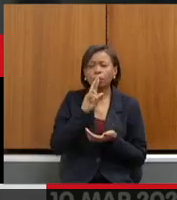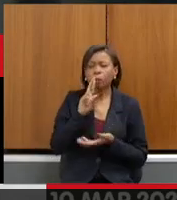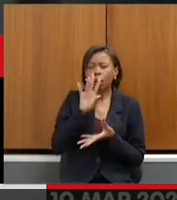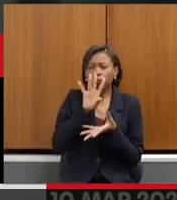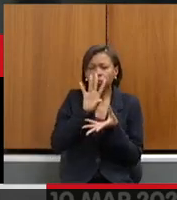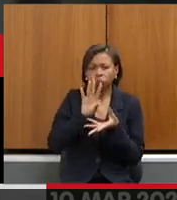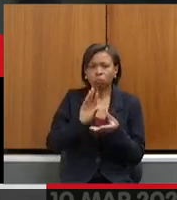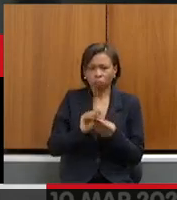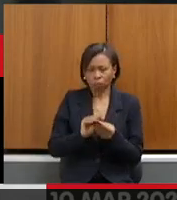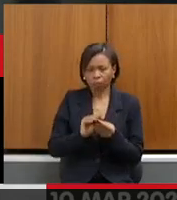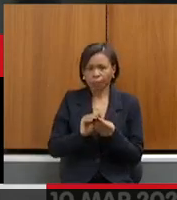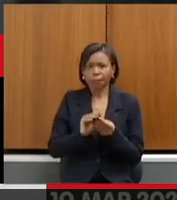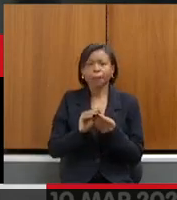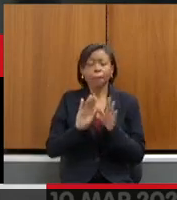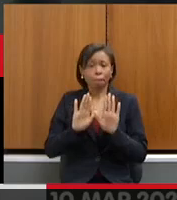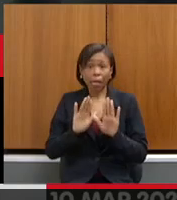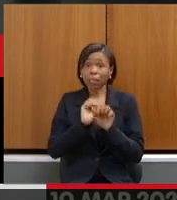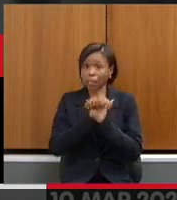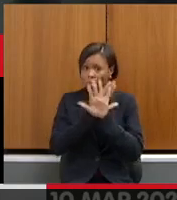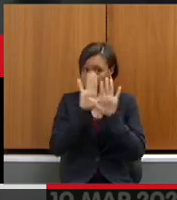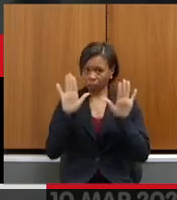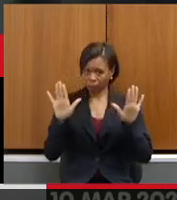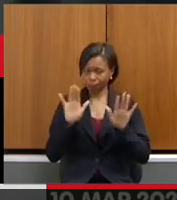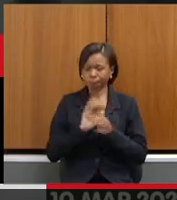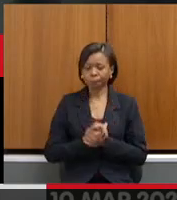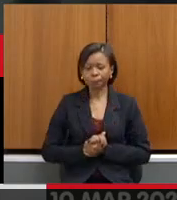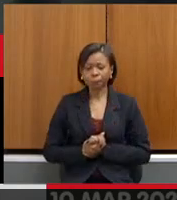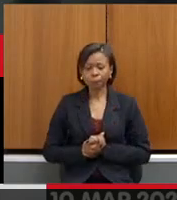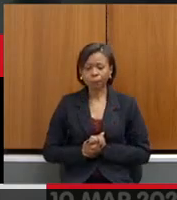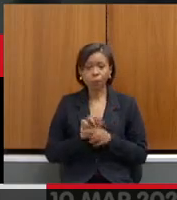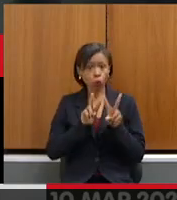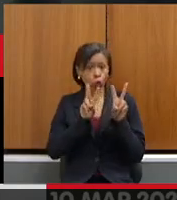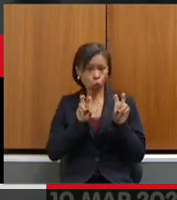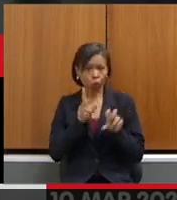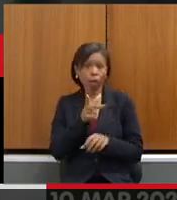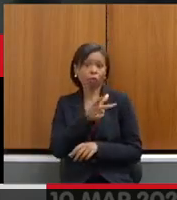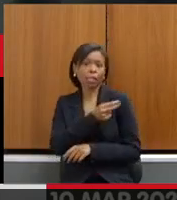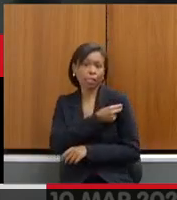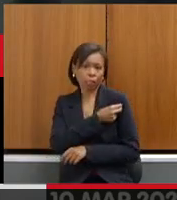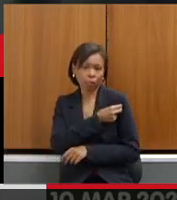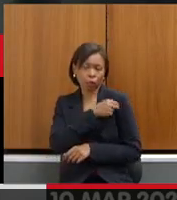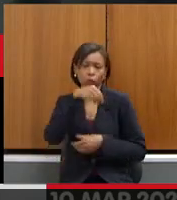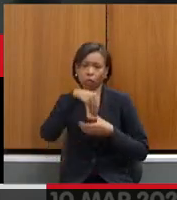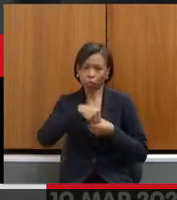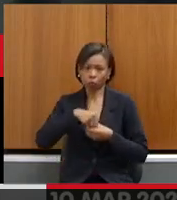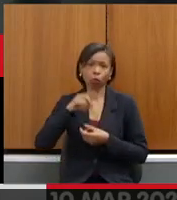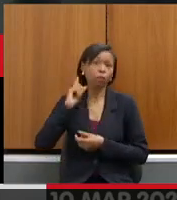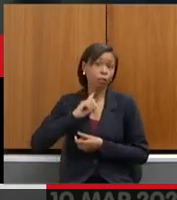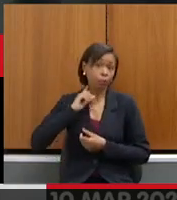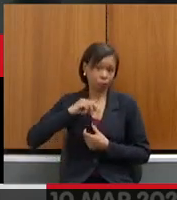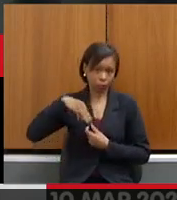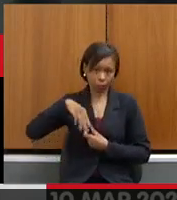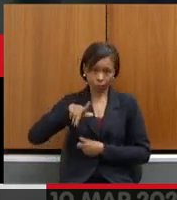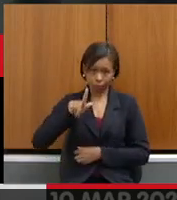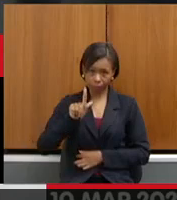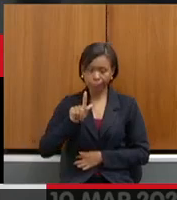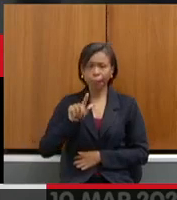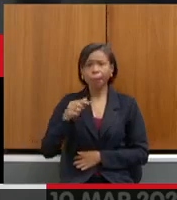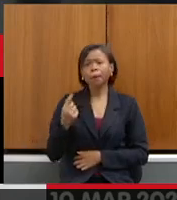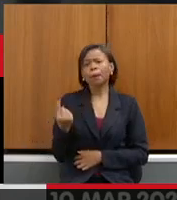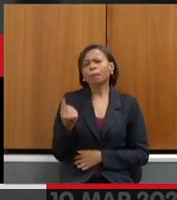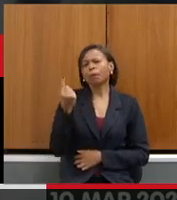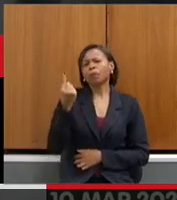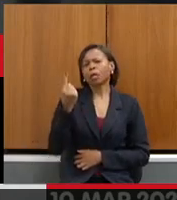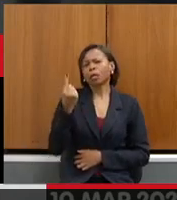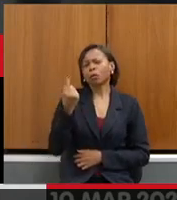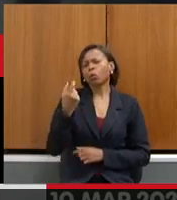mas vou tentar também me fazer me entender em relação à vacinação do Estado eu acho que a primeira observação